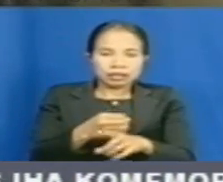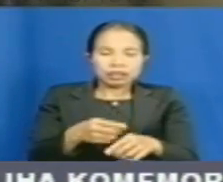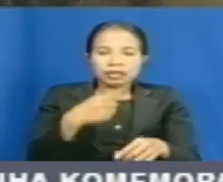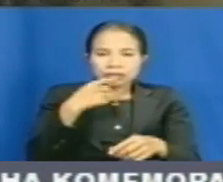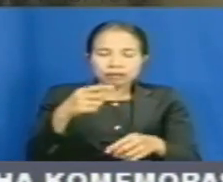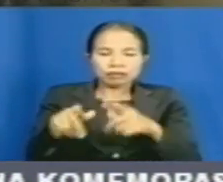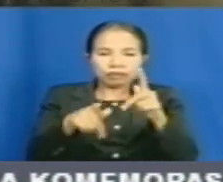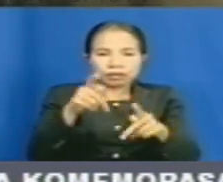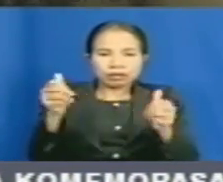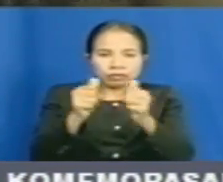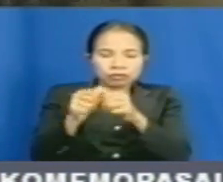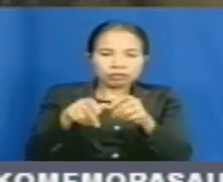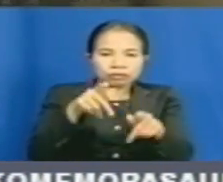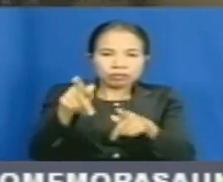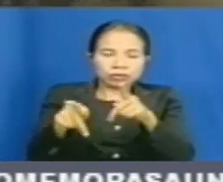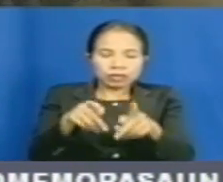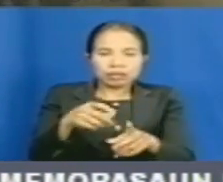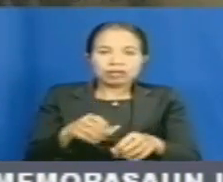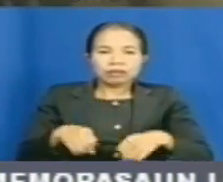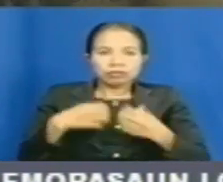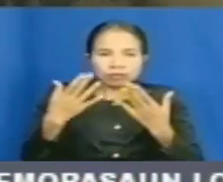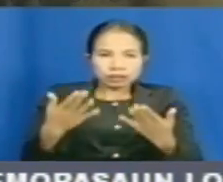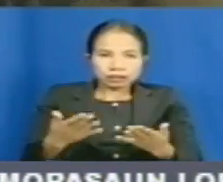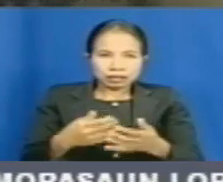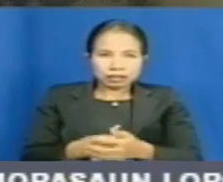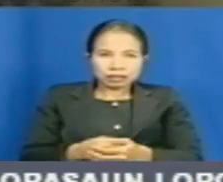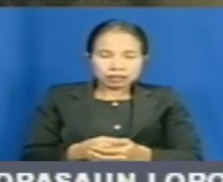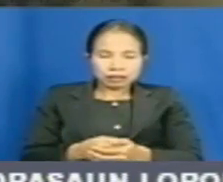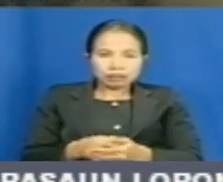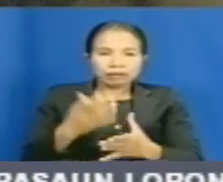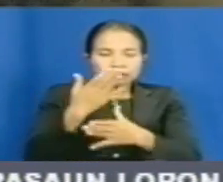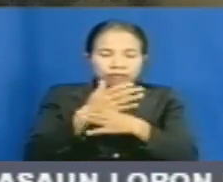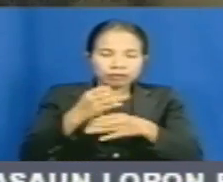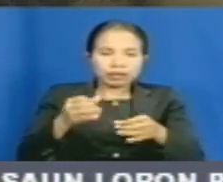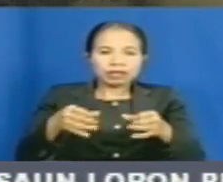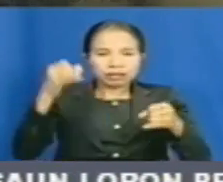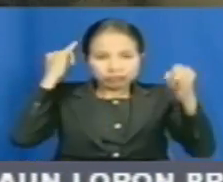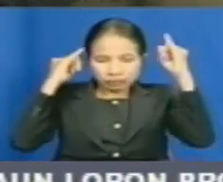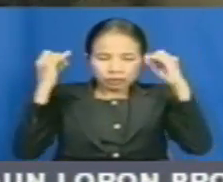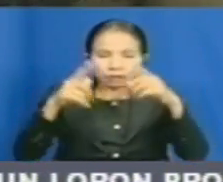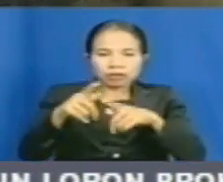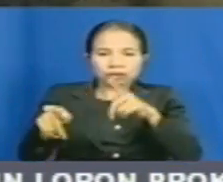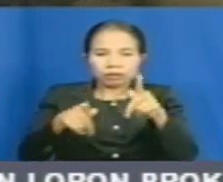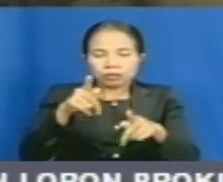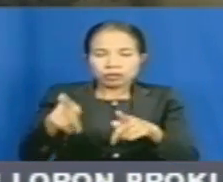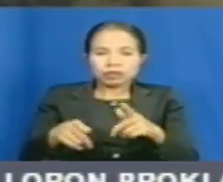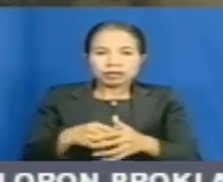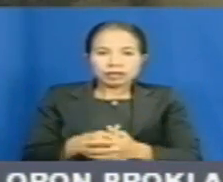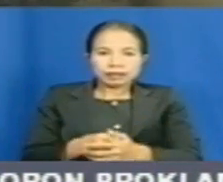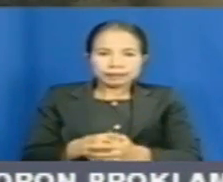kulia a comunidade, direita ou isa para bele, consolida a comunidade a tuatem li problema, neve